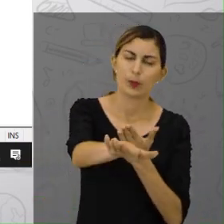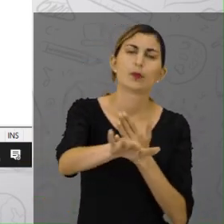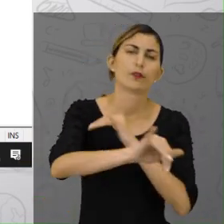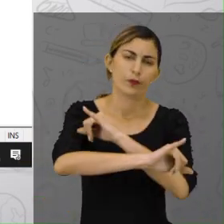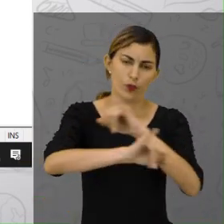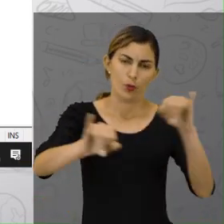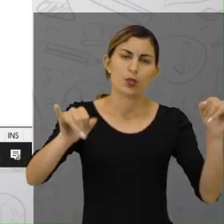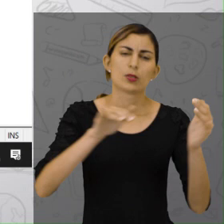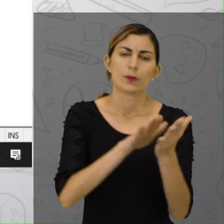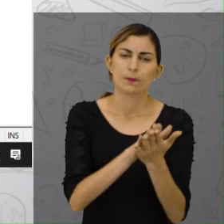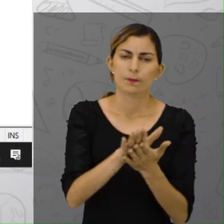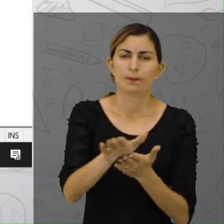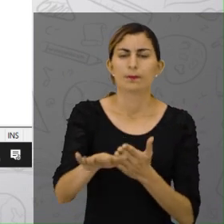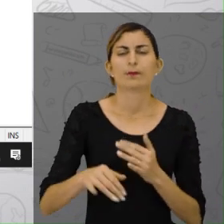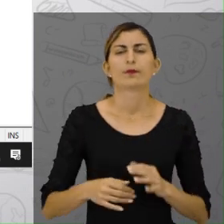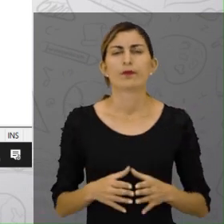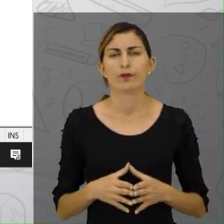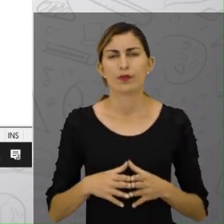essa informação.